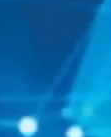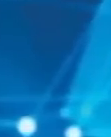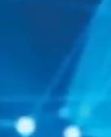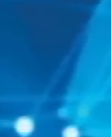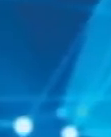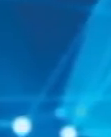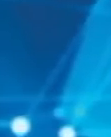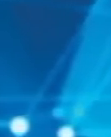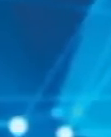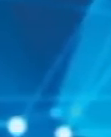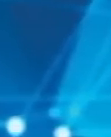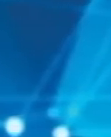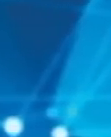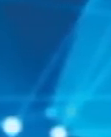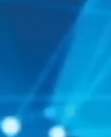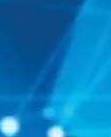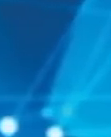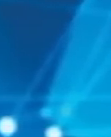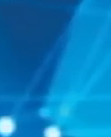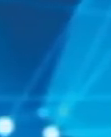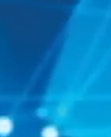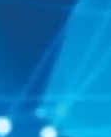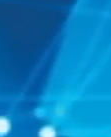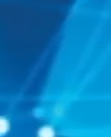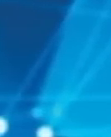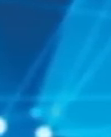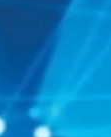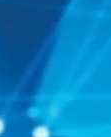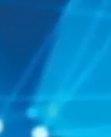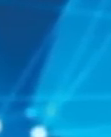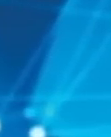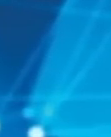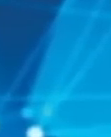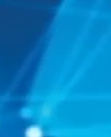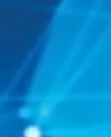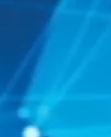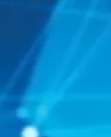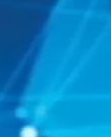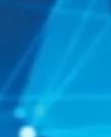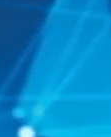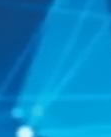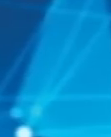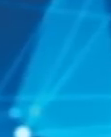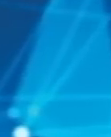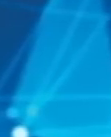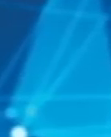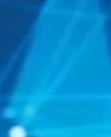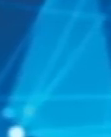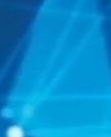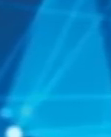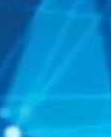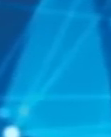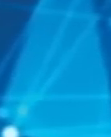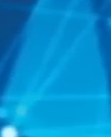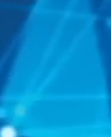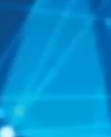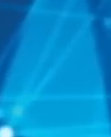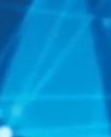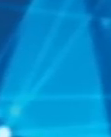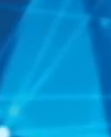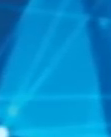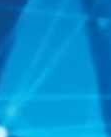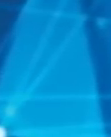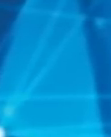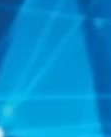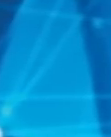Agora, cada candidato fará as considerações finais com tempo máximo de 2 minutos, seguindo a ordem